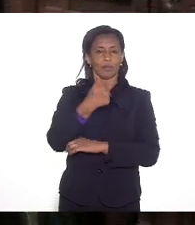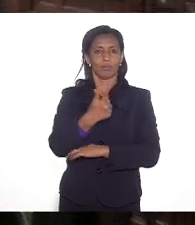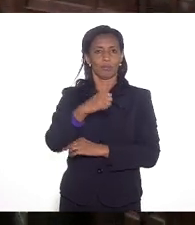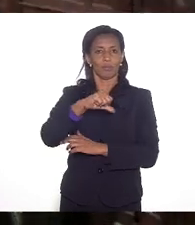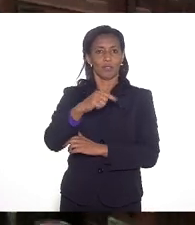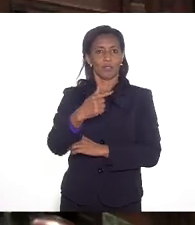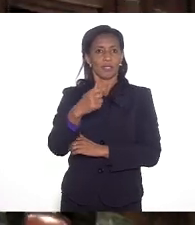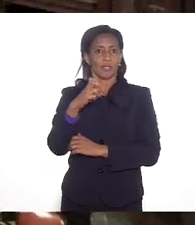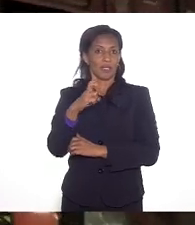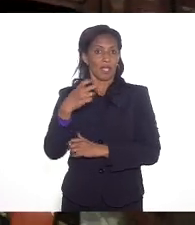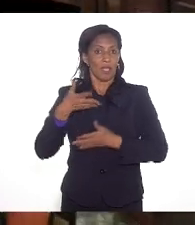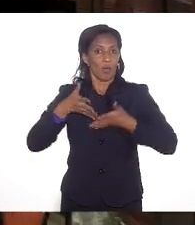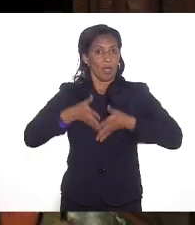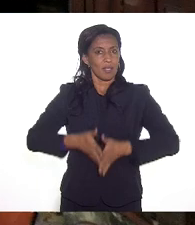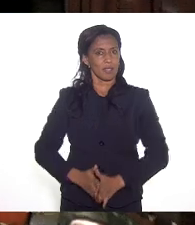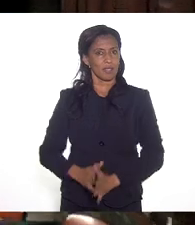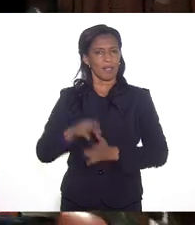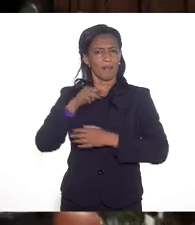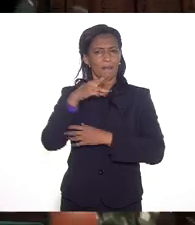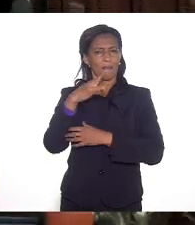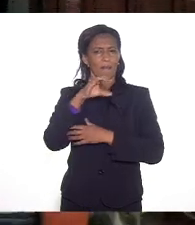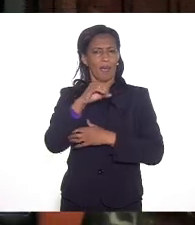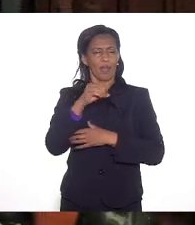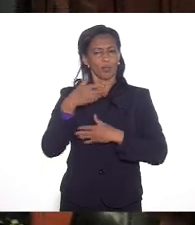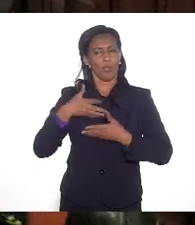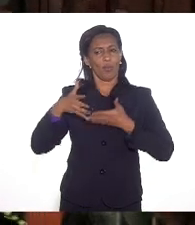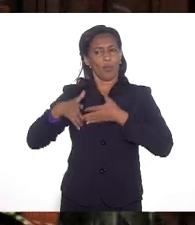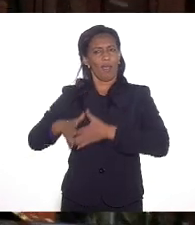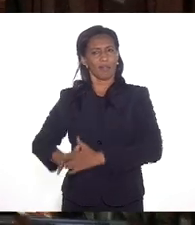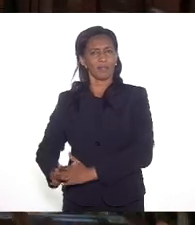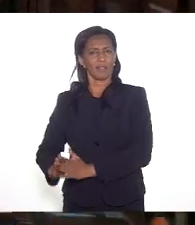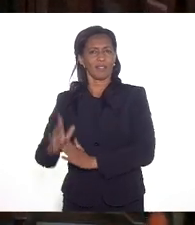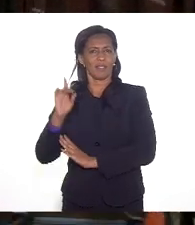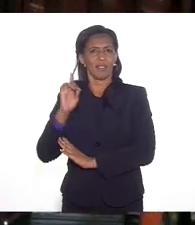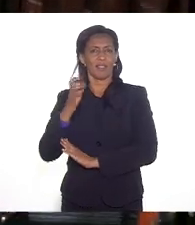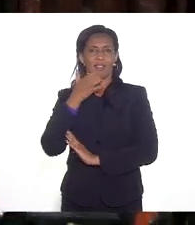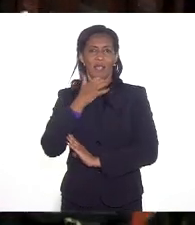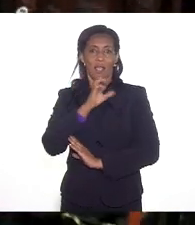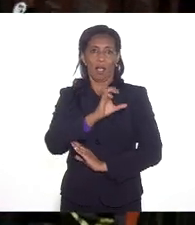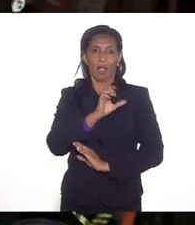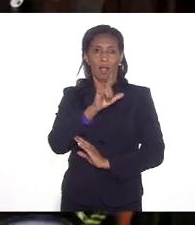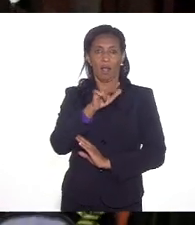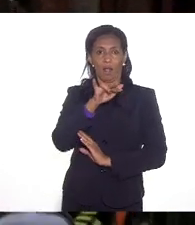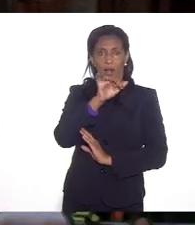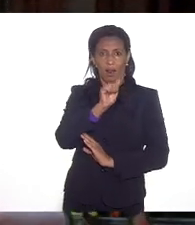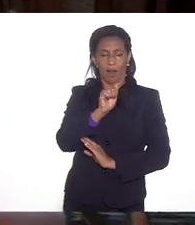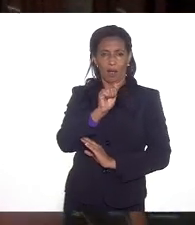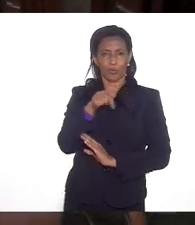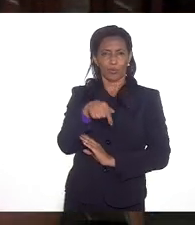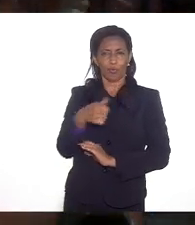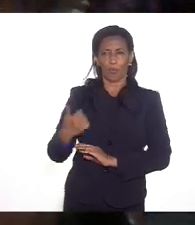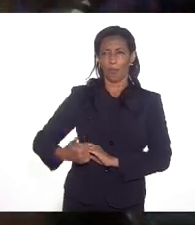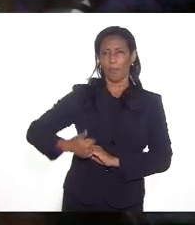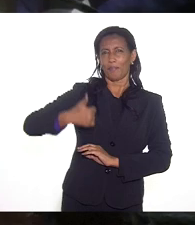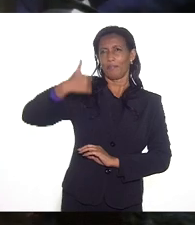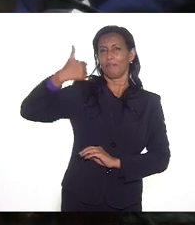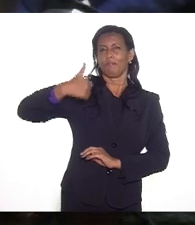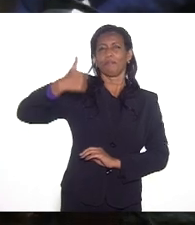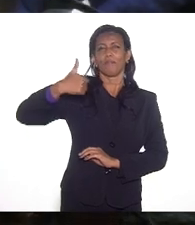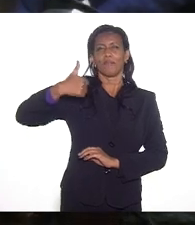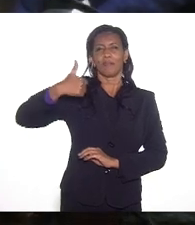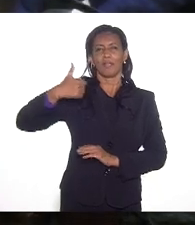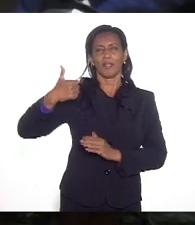no ano que eu nasci foi em março e eu nasci em dezembro Dr Cláudio Moacyr de Azevedo foi o primeiro